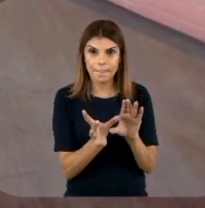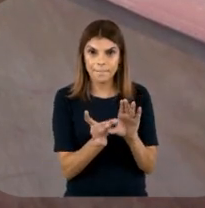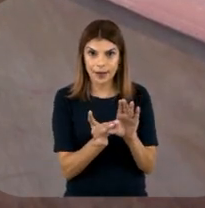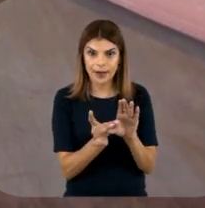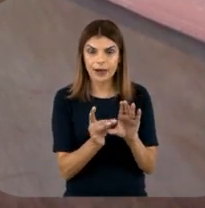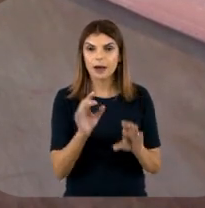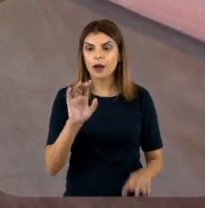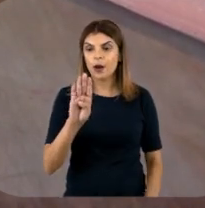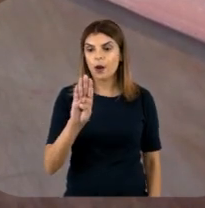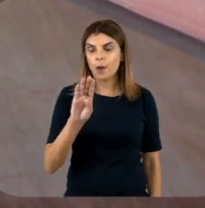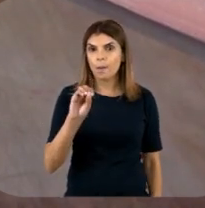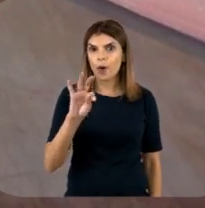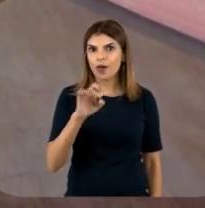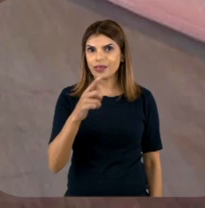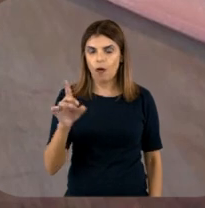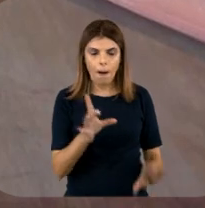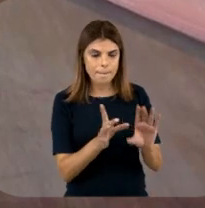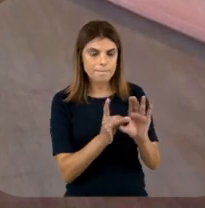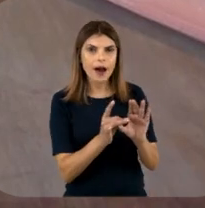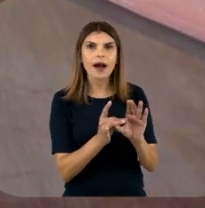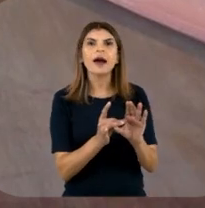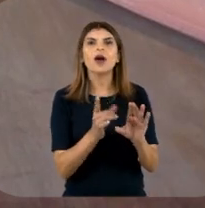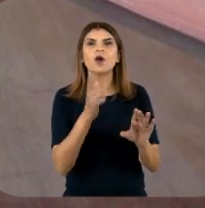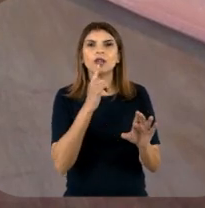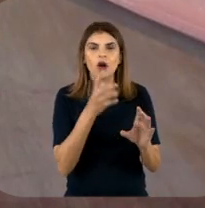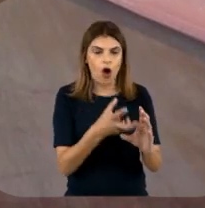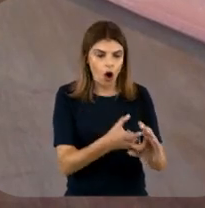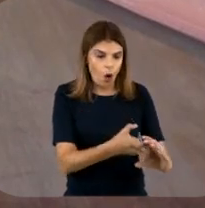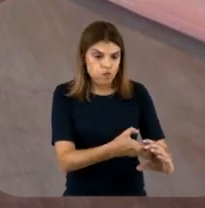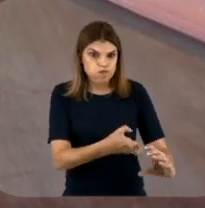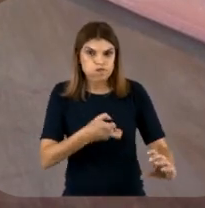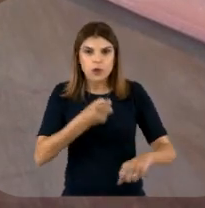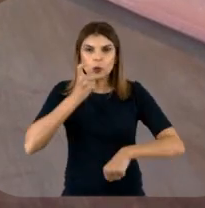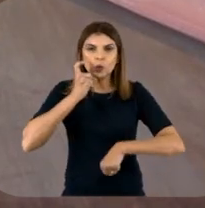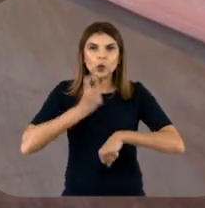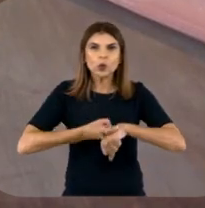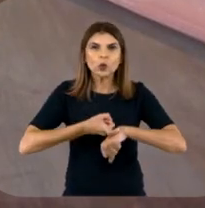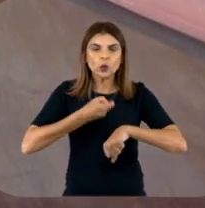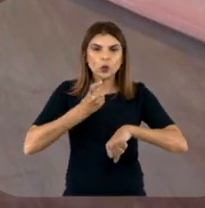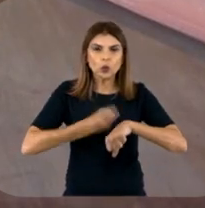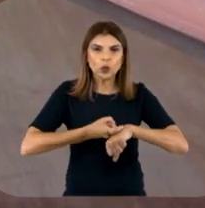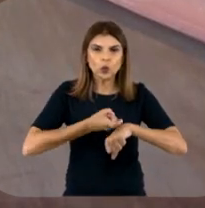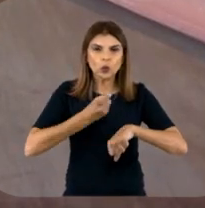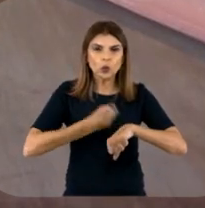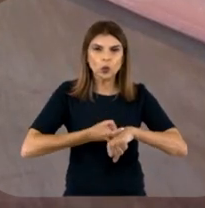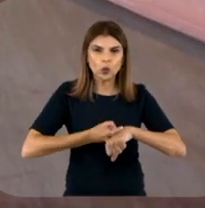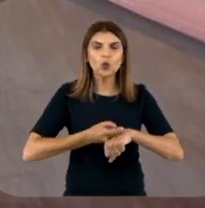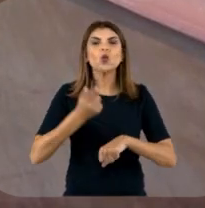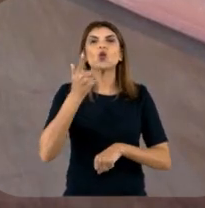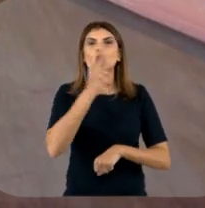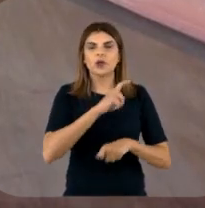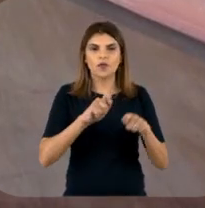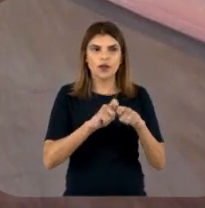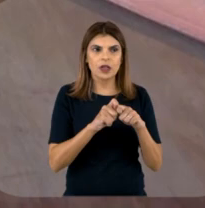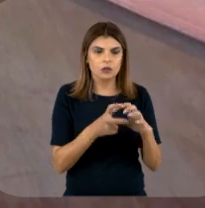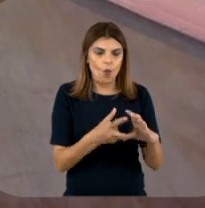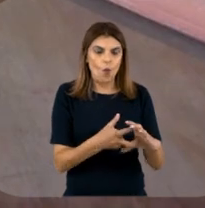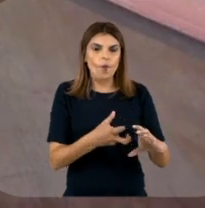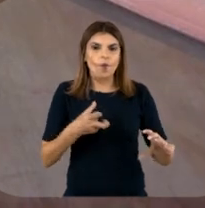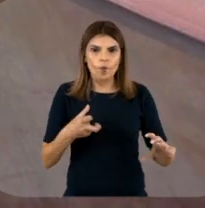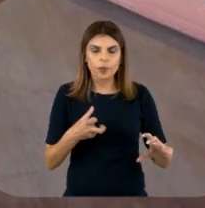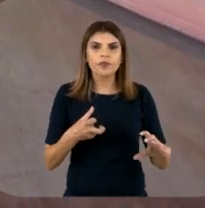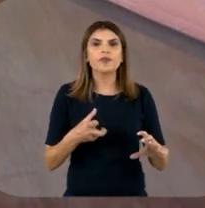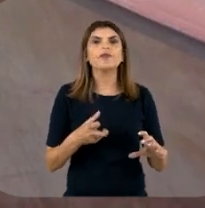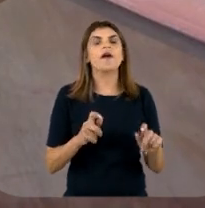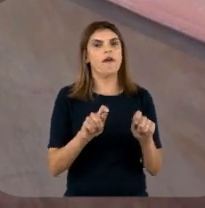botões apertados para frente, eu consigo gerar, olha, fica duro, né? Esse êmbolo, eu consigo gerar um